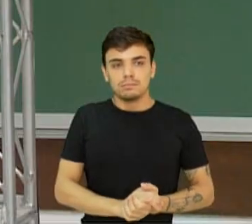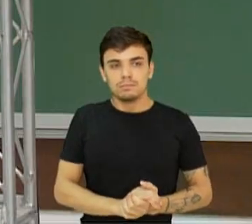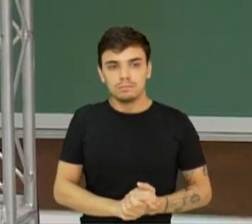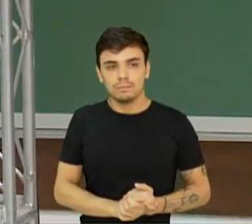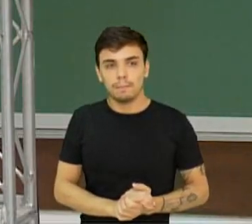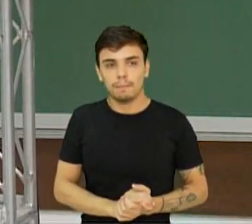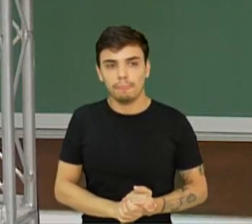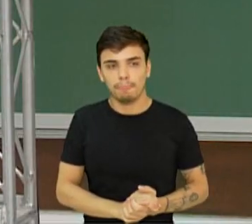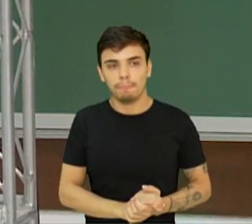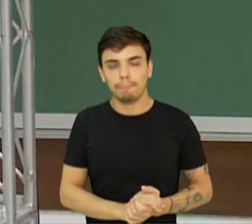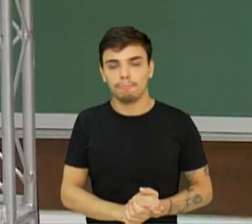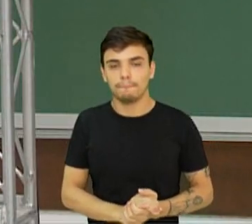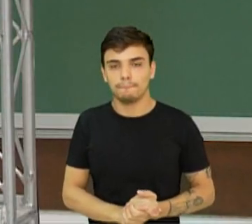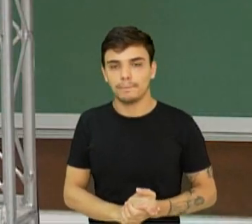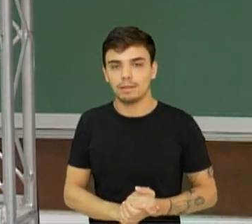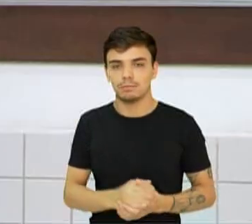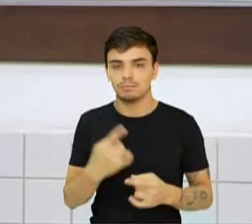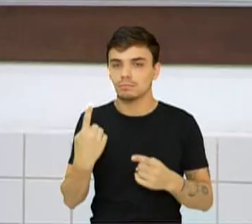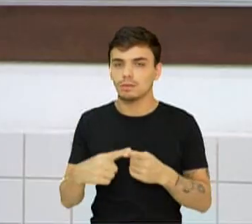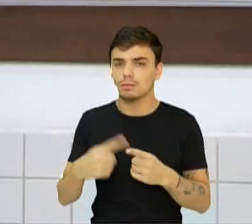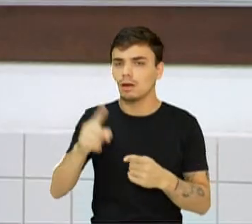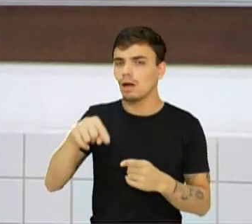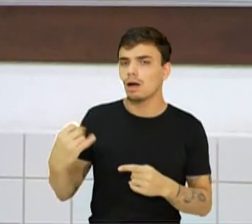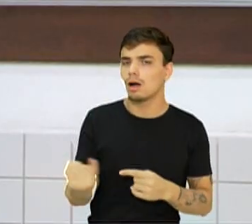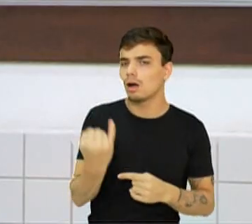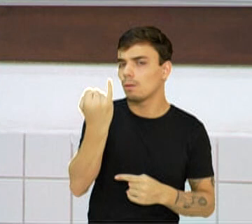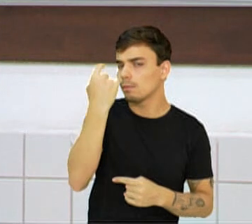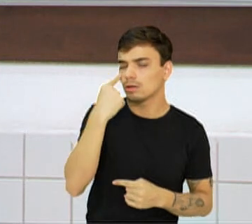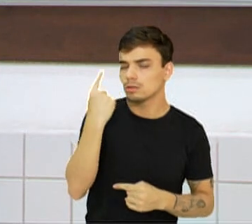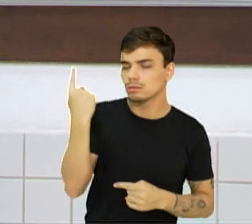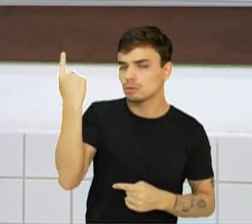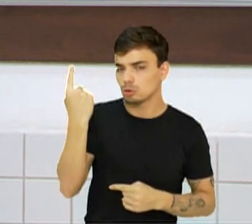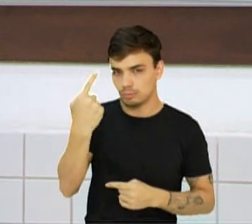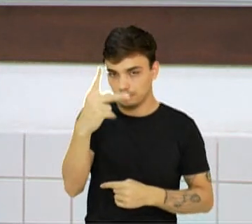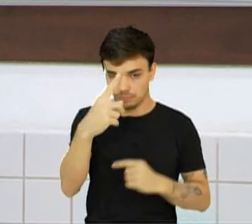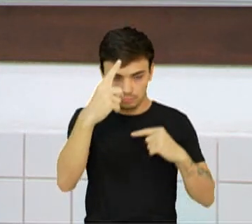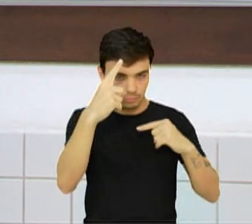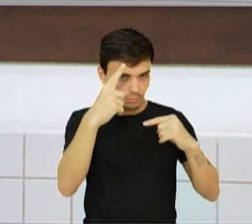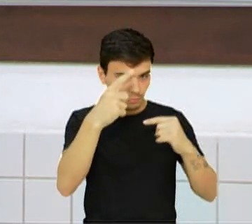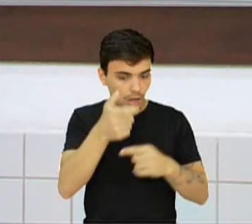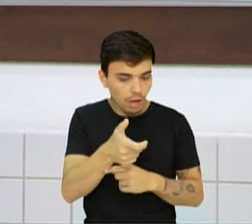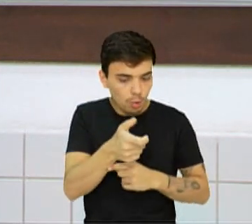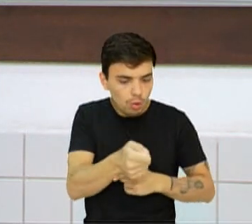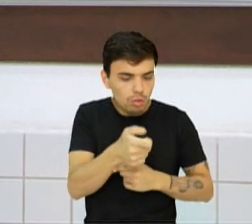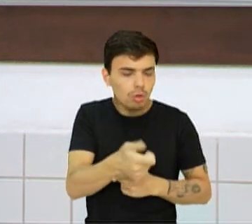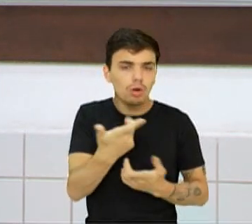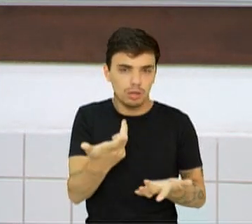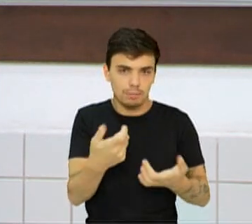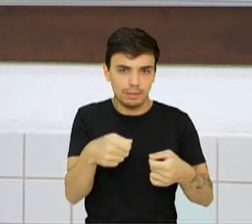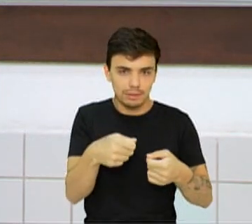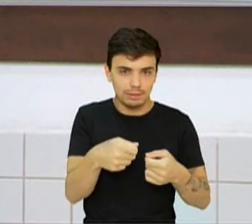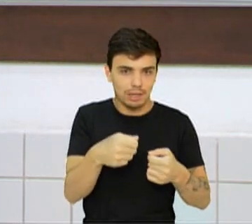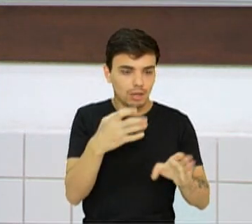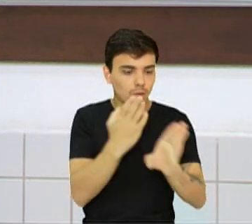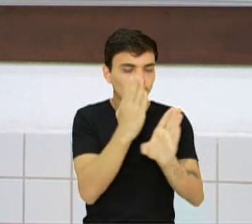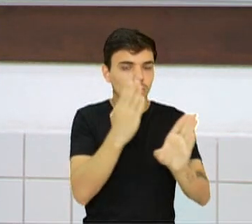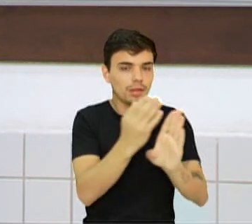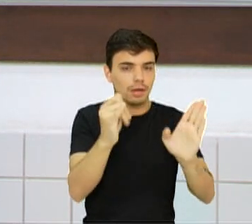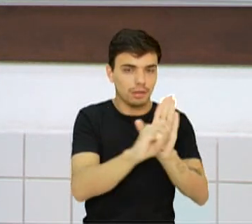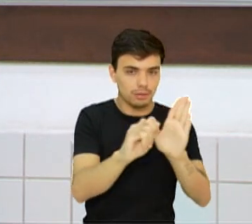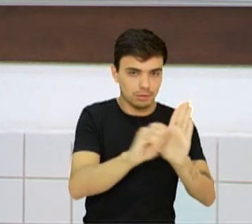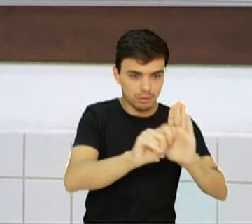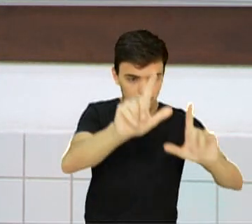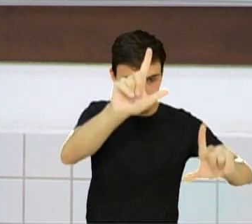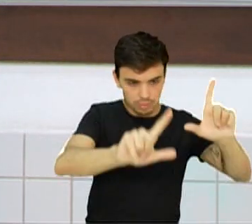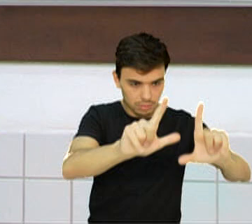que, então, por que isso é importante, os filtros? Porque o teu controle remoto precisa identificar o sinal que ele quer ver. Ou melhor, o teu aparelho quer ver o